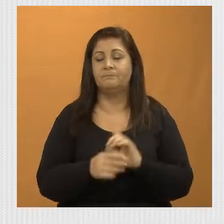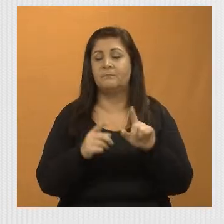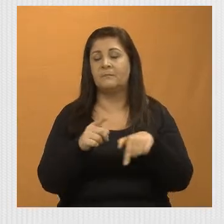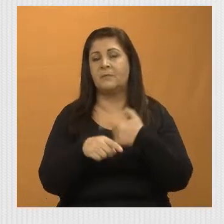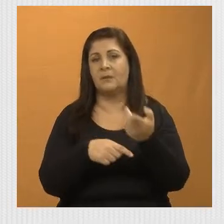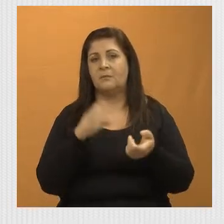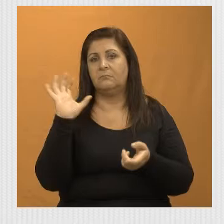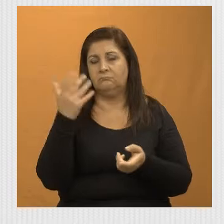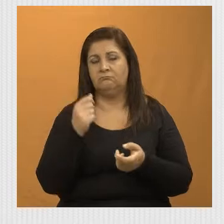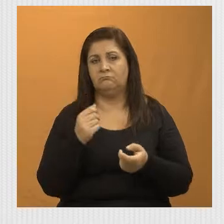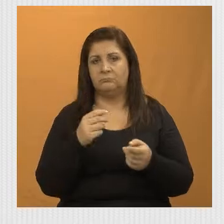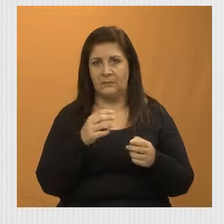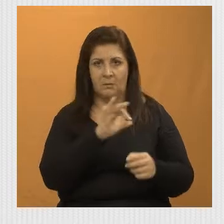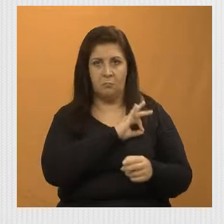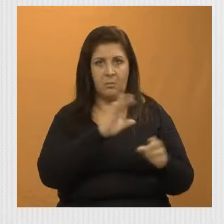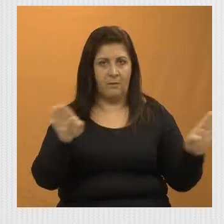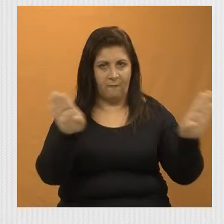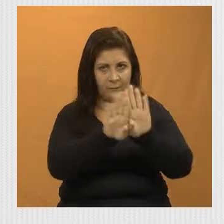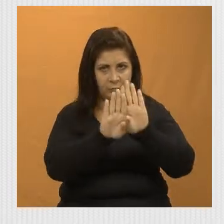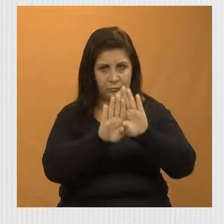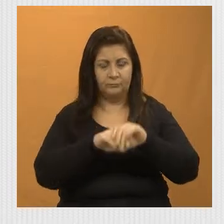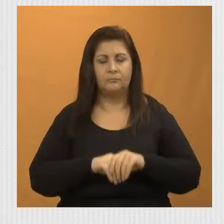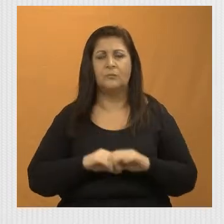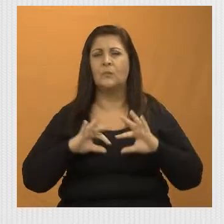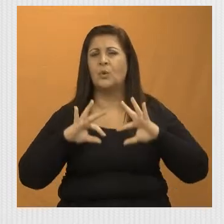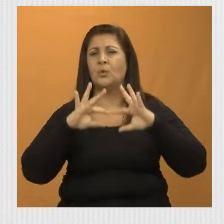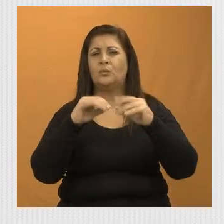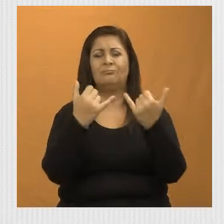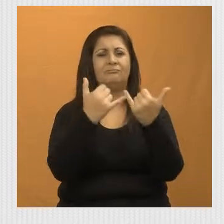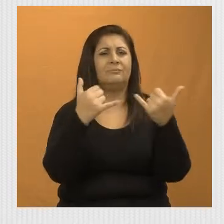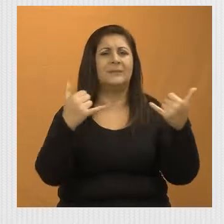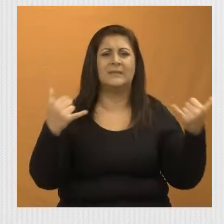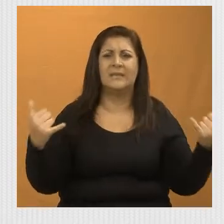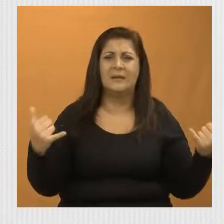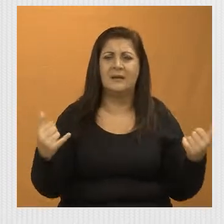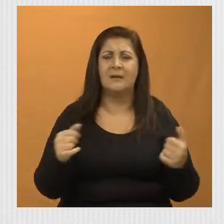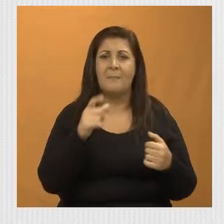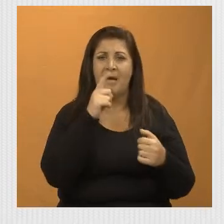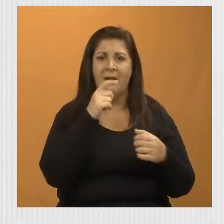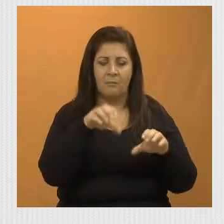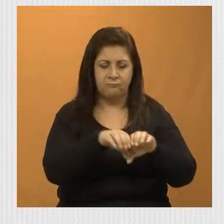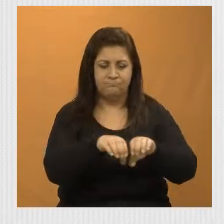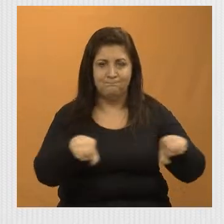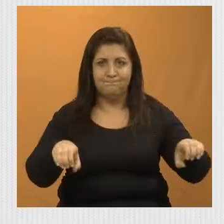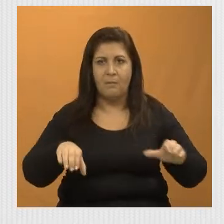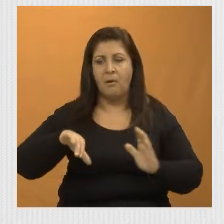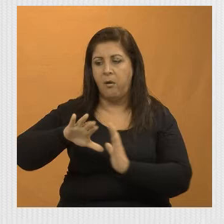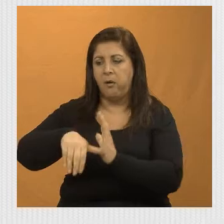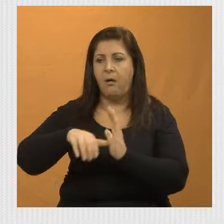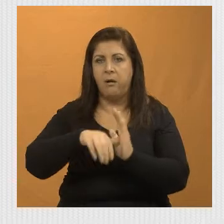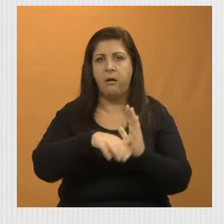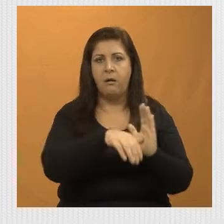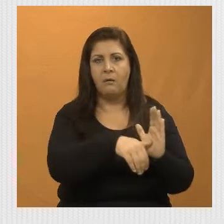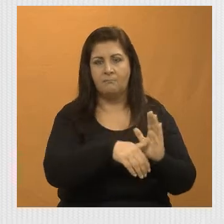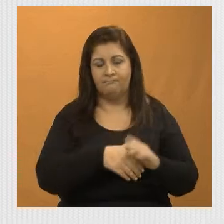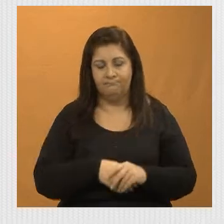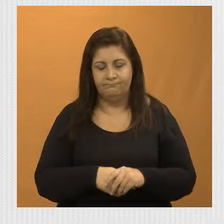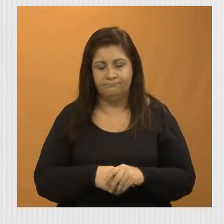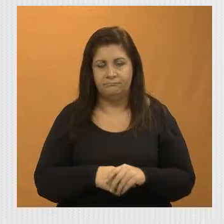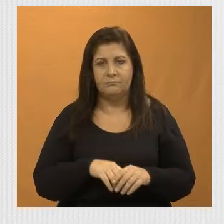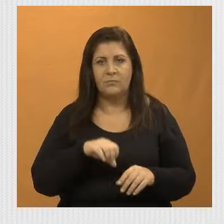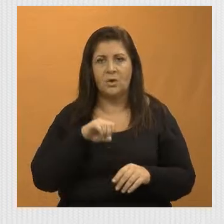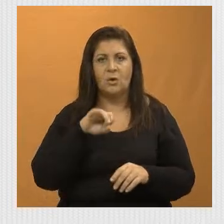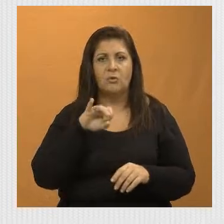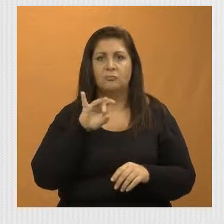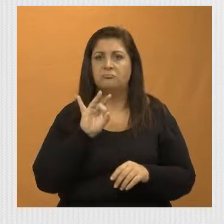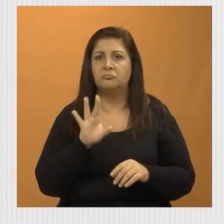episódio, o estádio teve toda a parte elétrica, metal, hidráulica roubada, deixando apenas as estruturas